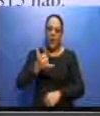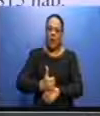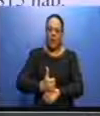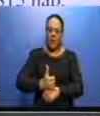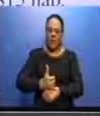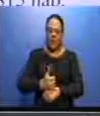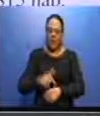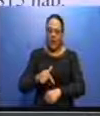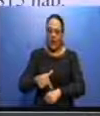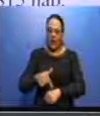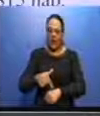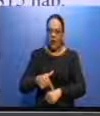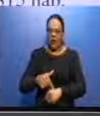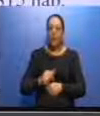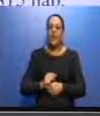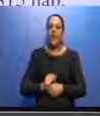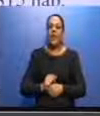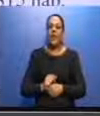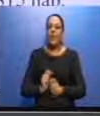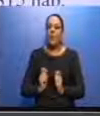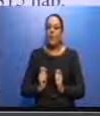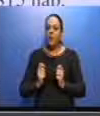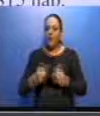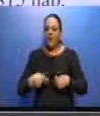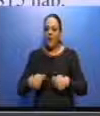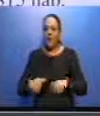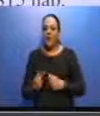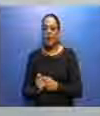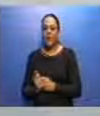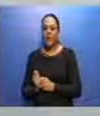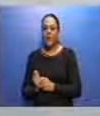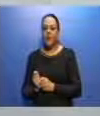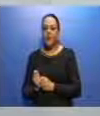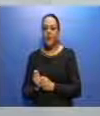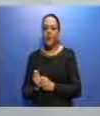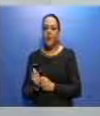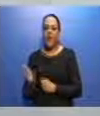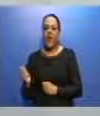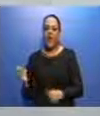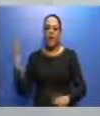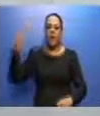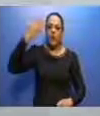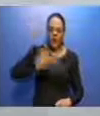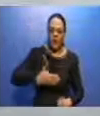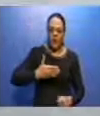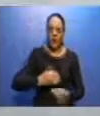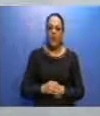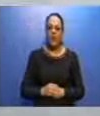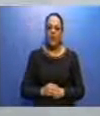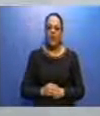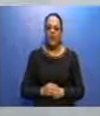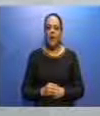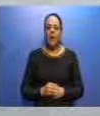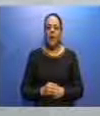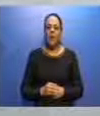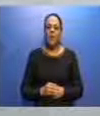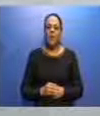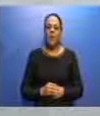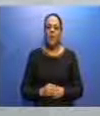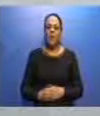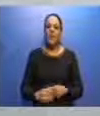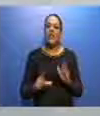precisa de autorização não é de ser aprovado na assembleia legislativa e sancionado pelo poder executivo estadual